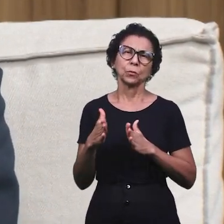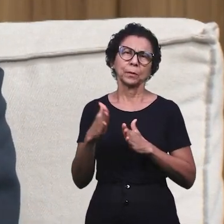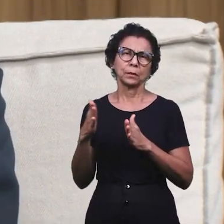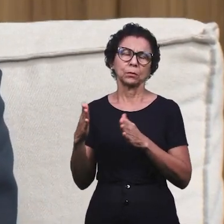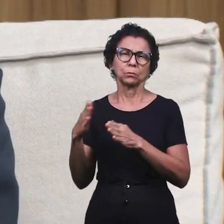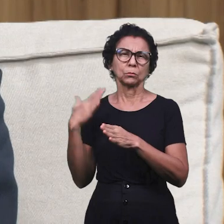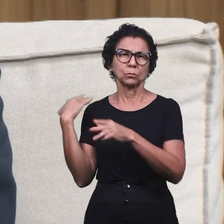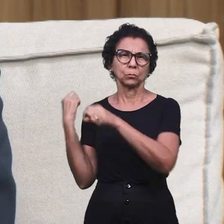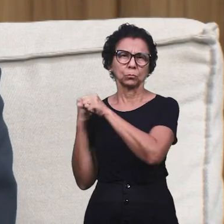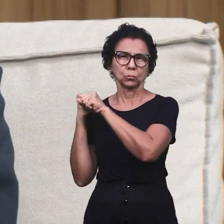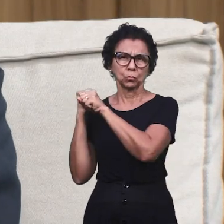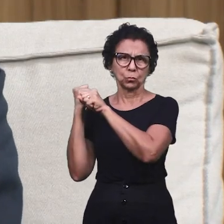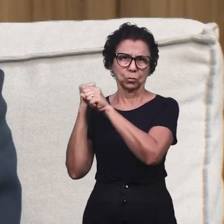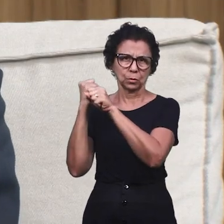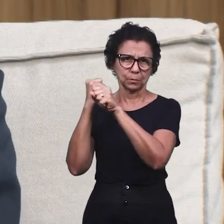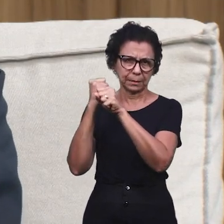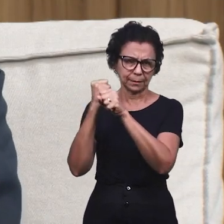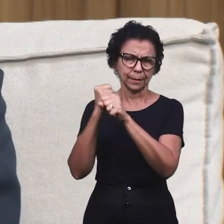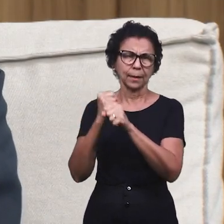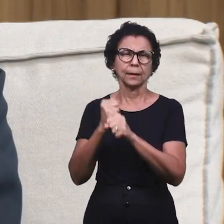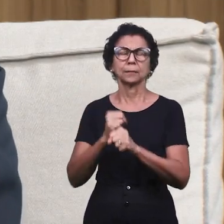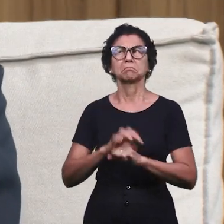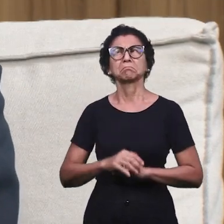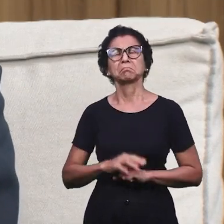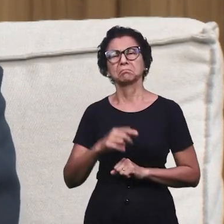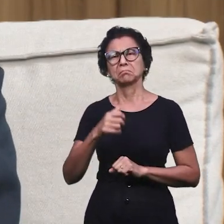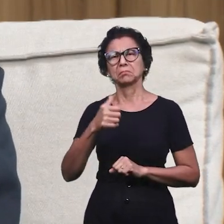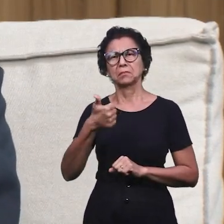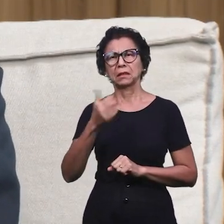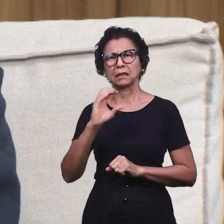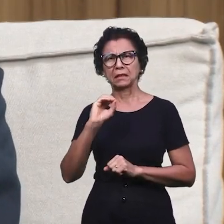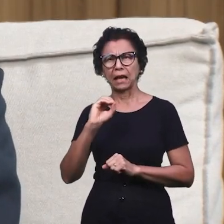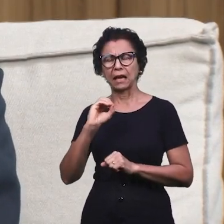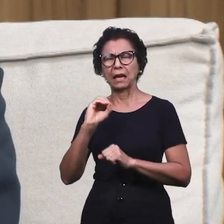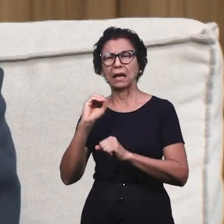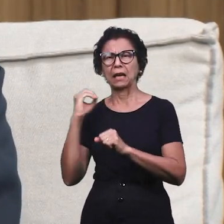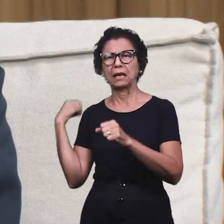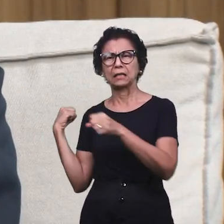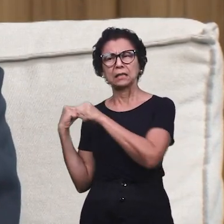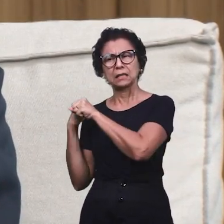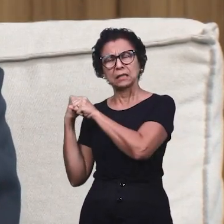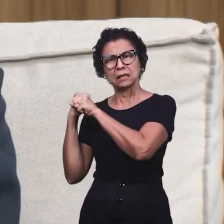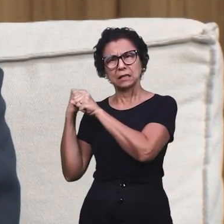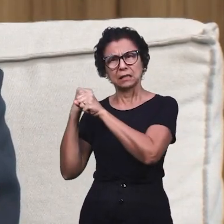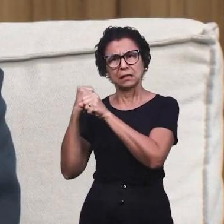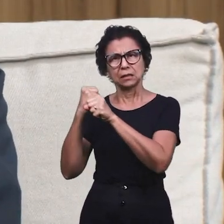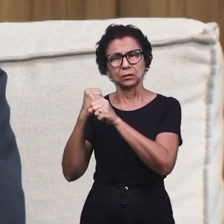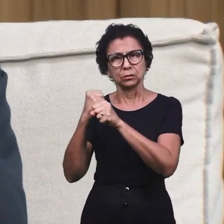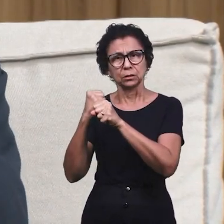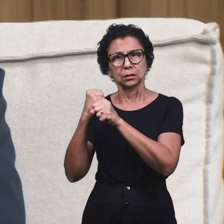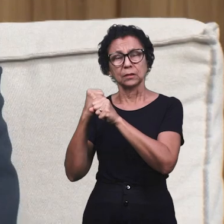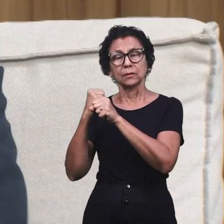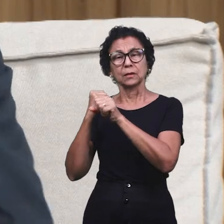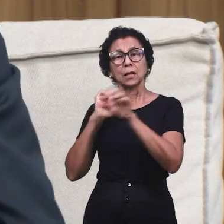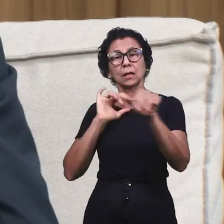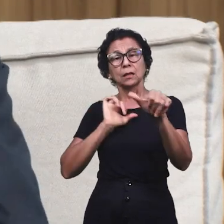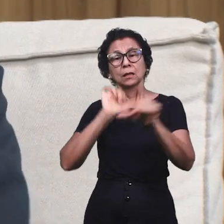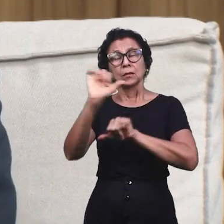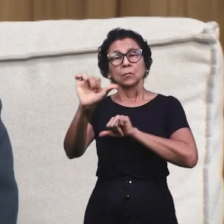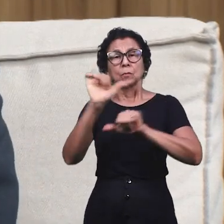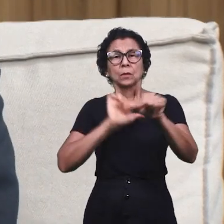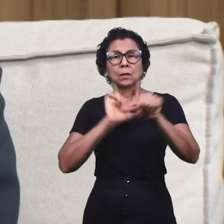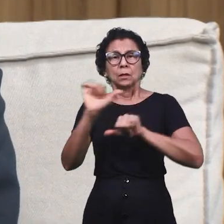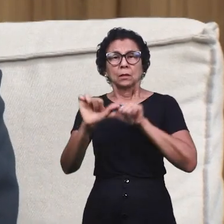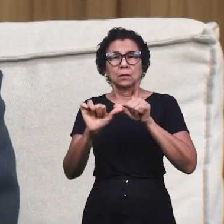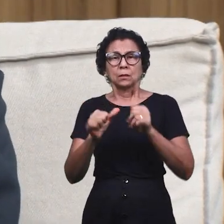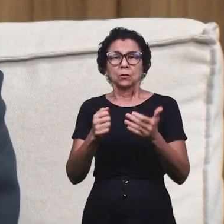com a globalização muito forte, acredito eu, nos últimos 10 anos para cá, essa mudança de